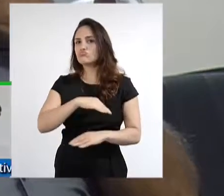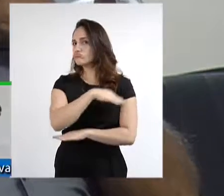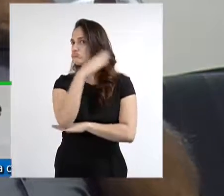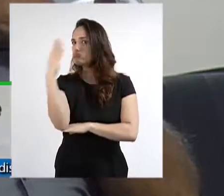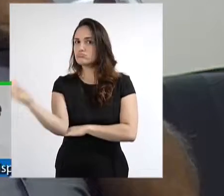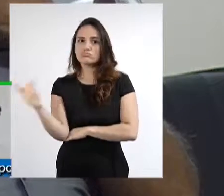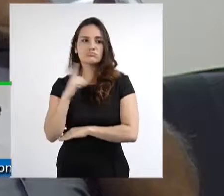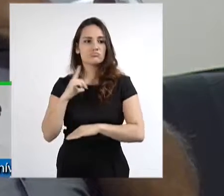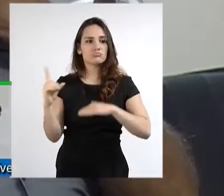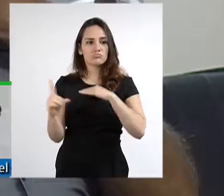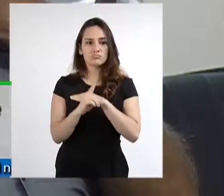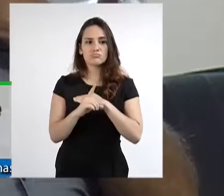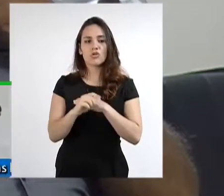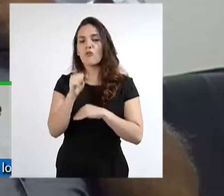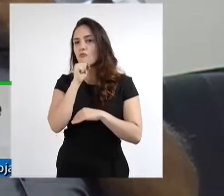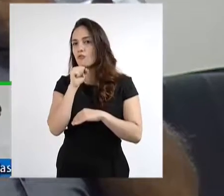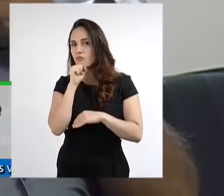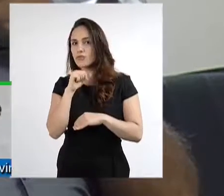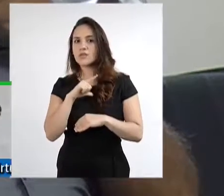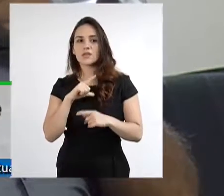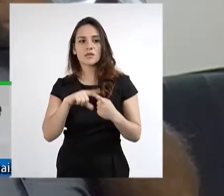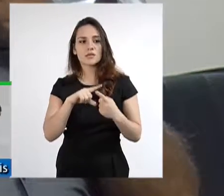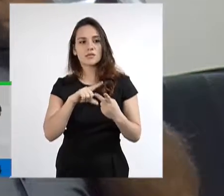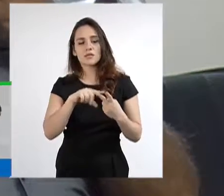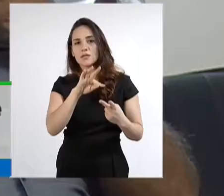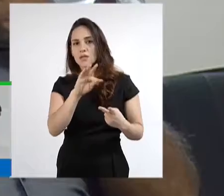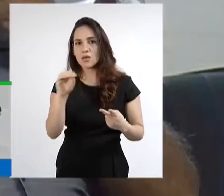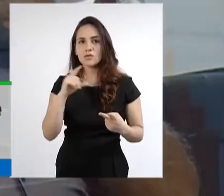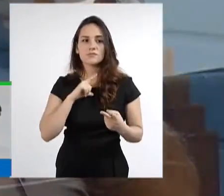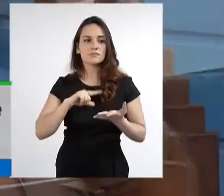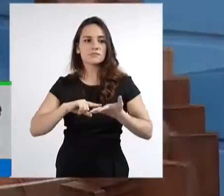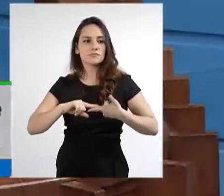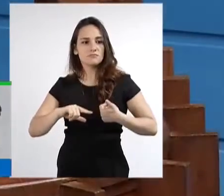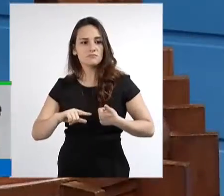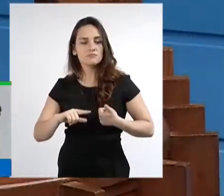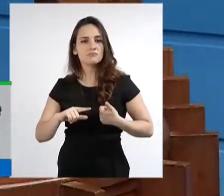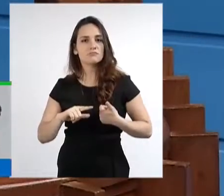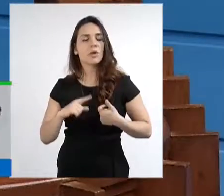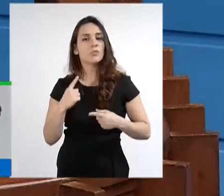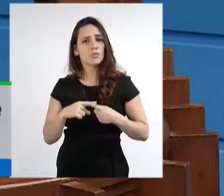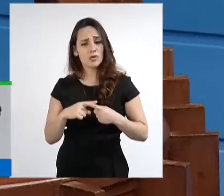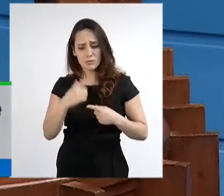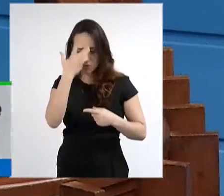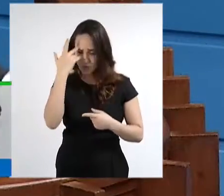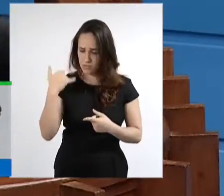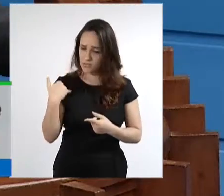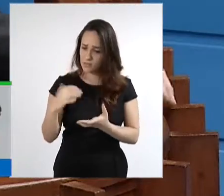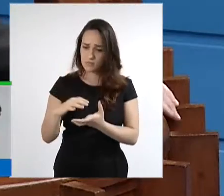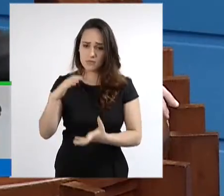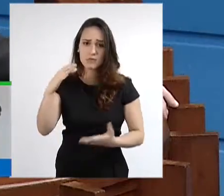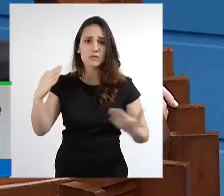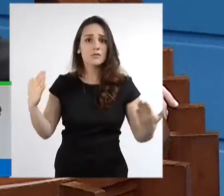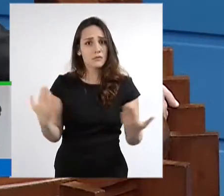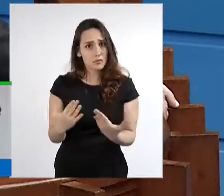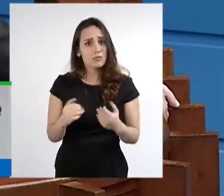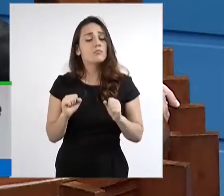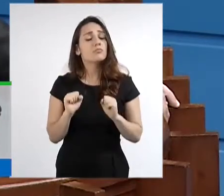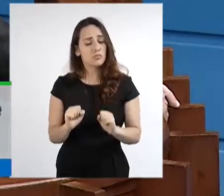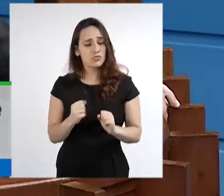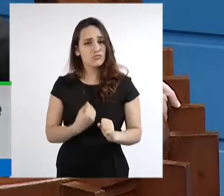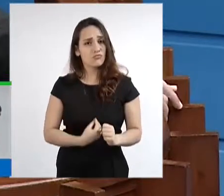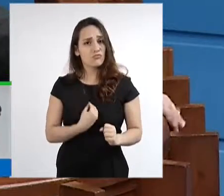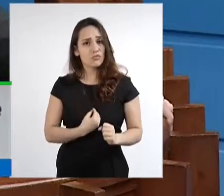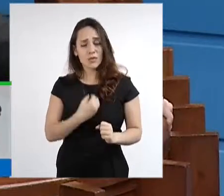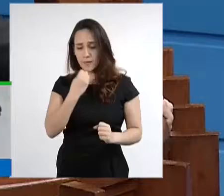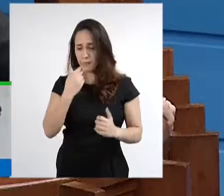dia, com terapia ocupacional, permitindo com que essas pessoas que ajudaram a construir a nossa cidade, o nosso estado, pudessem realmente viver